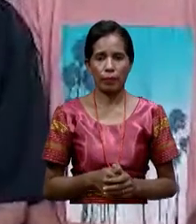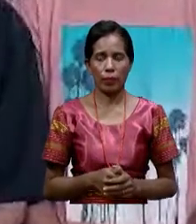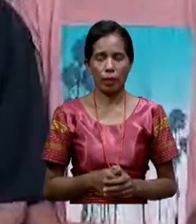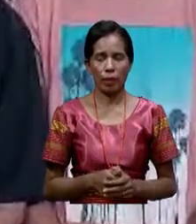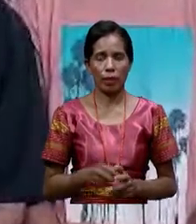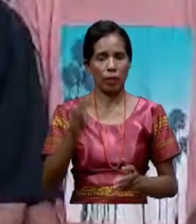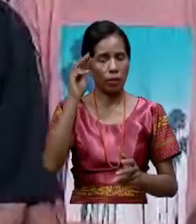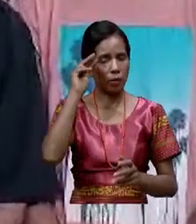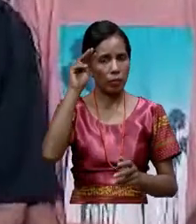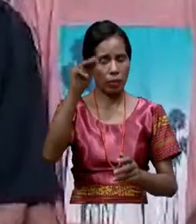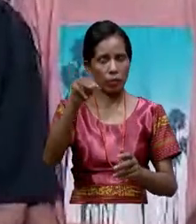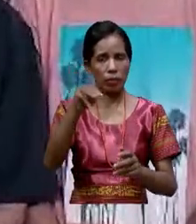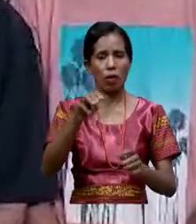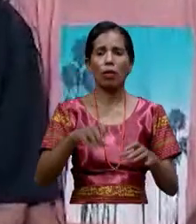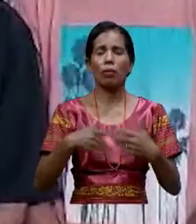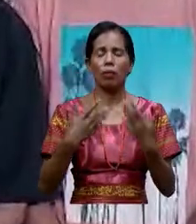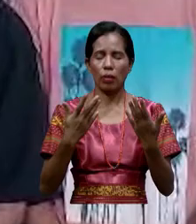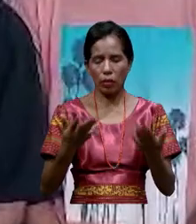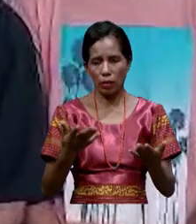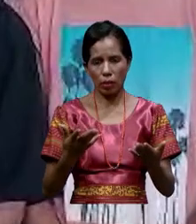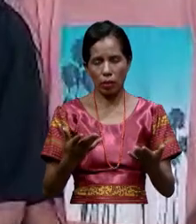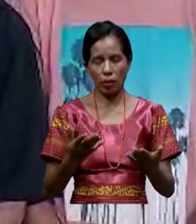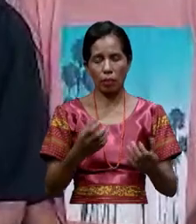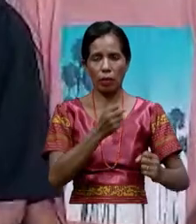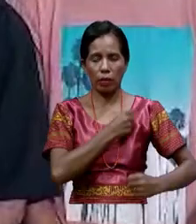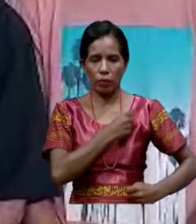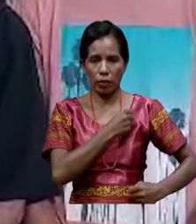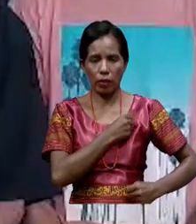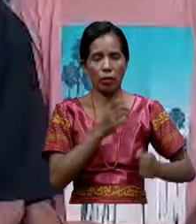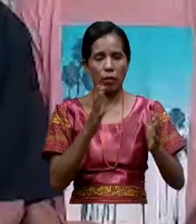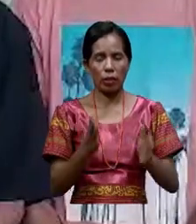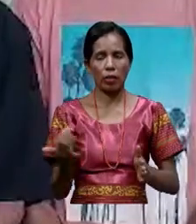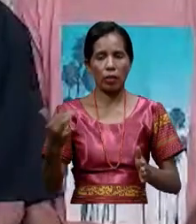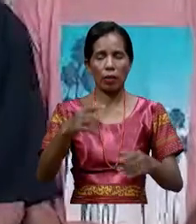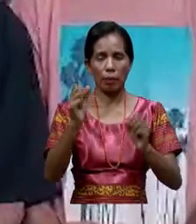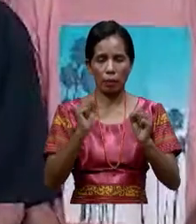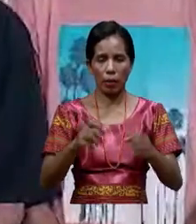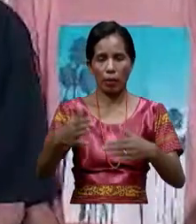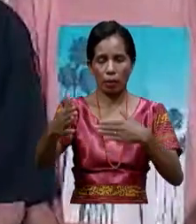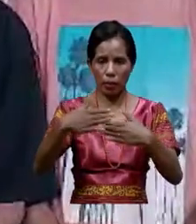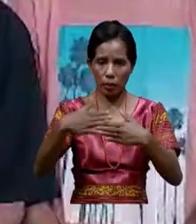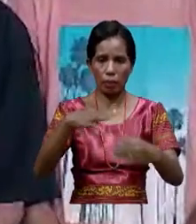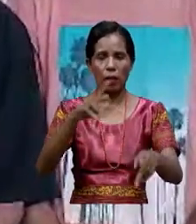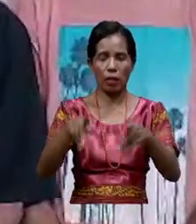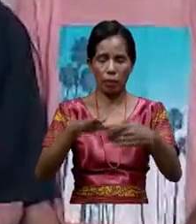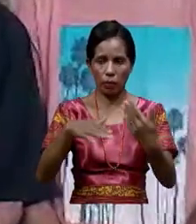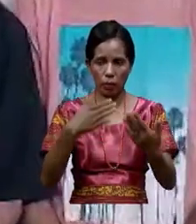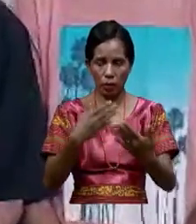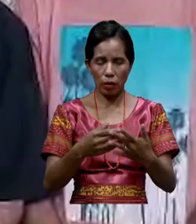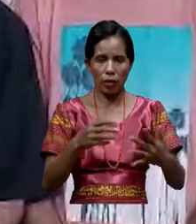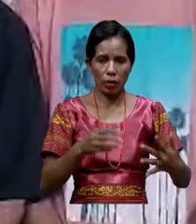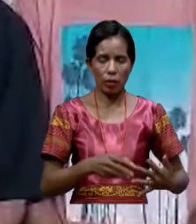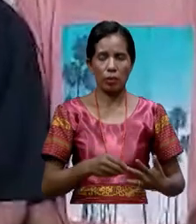missão magirané. O ensaio com as Forças Armadas, bele a sociedade, em